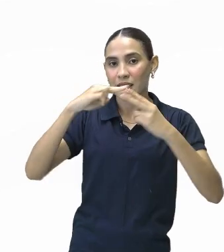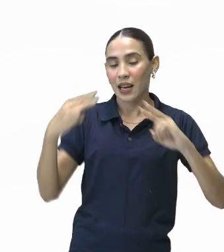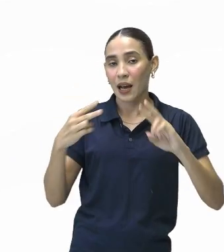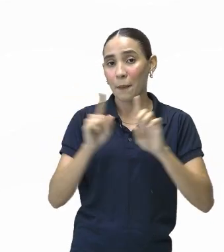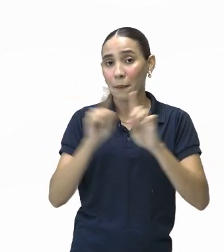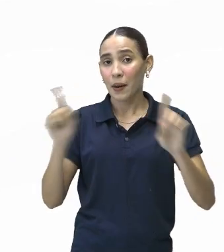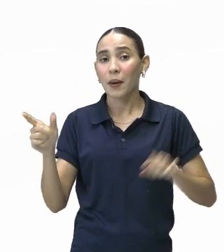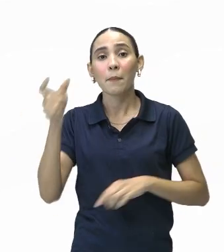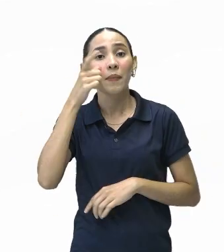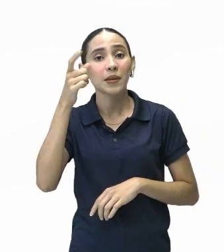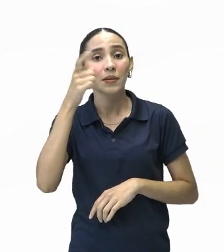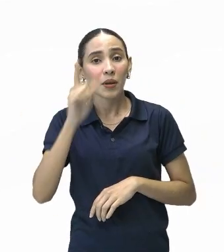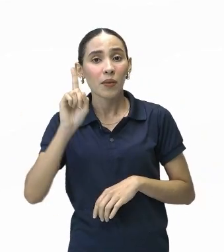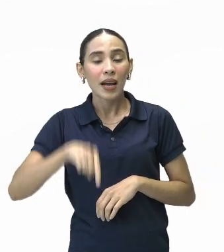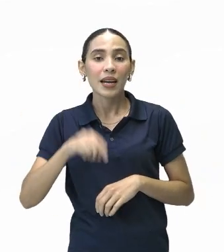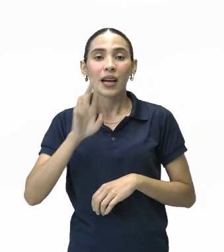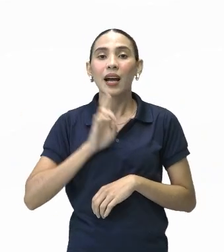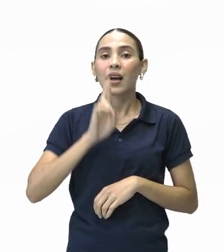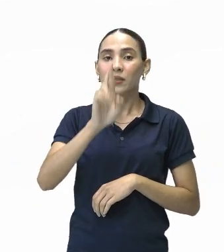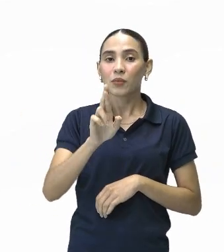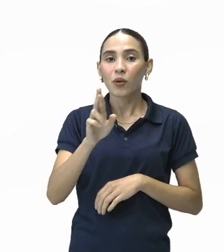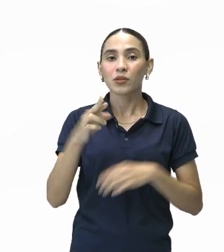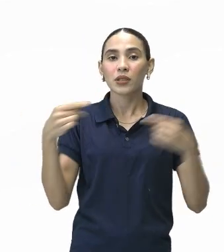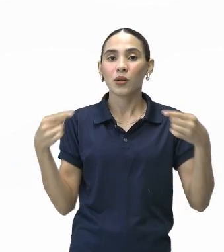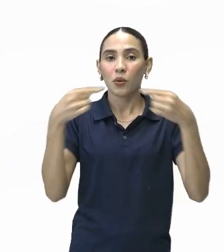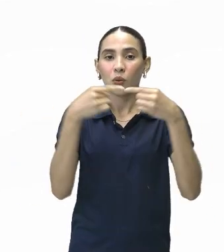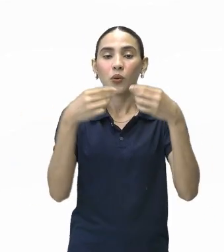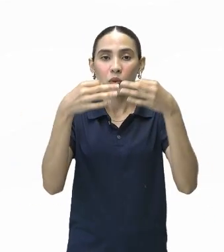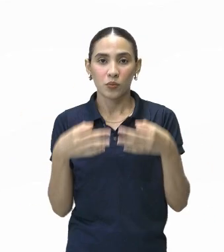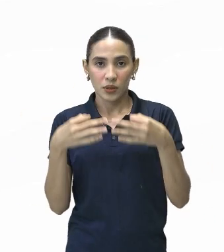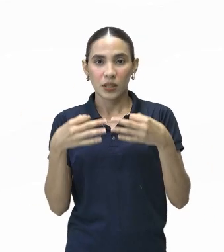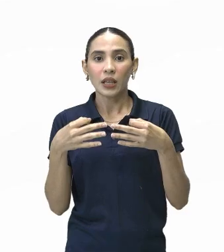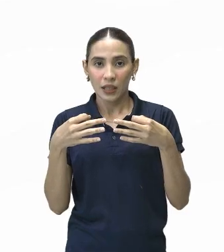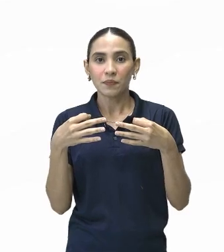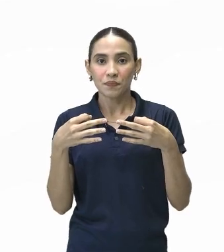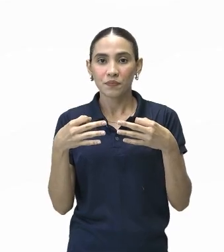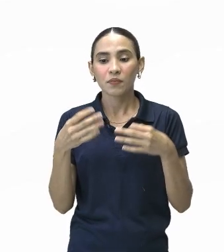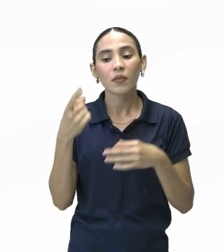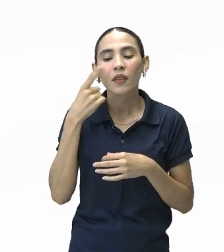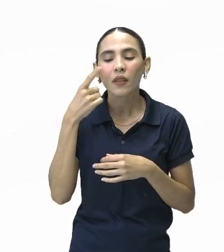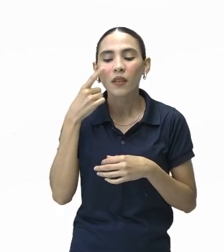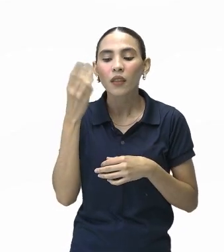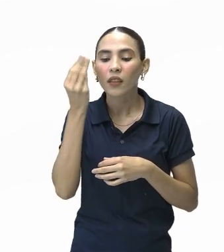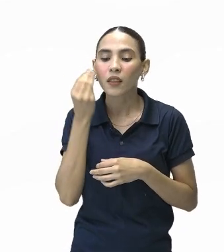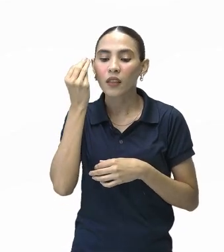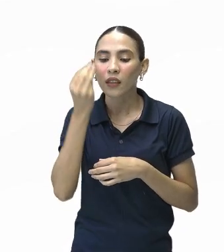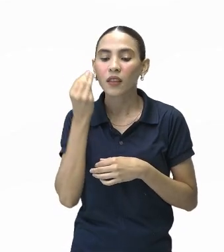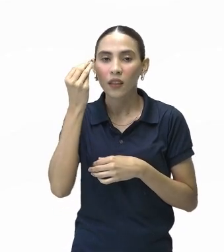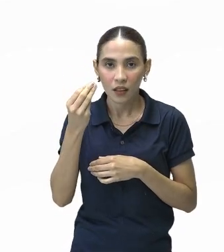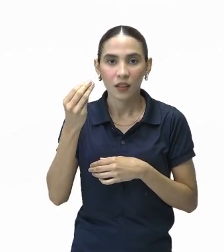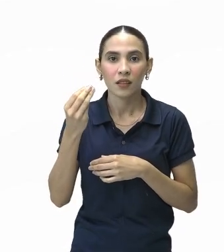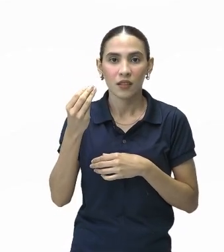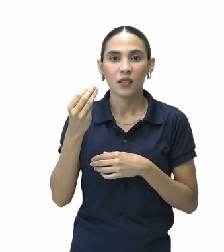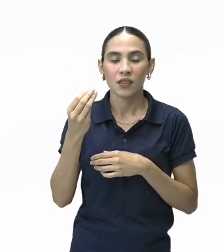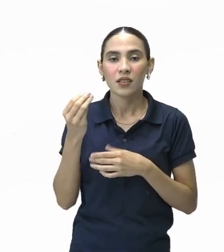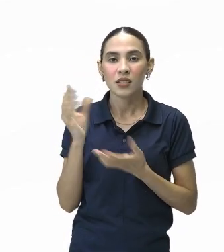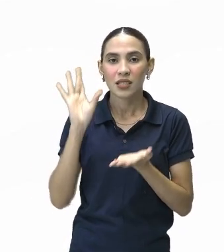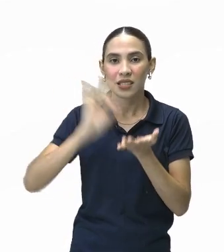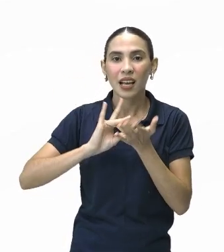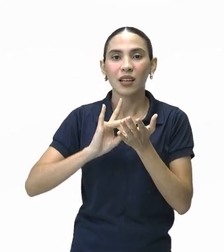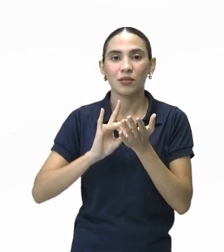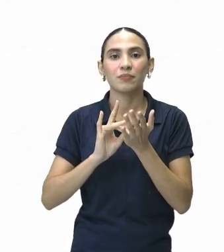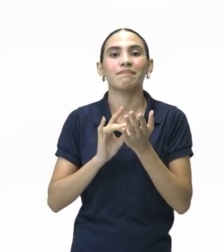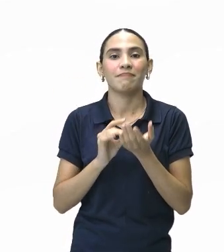ele observava eram os resultados de cruzamentos a olho nu, né? Visto aquilo que estava